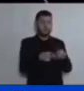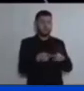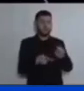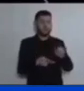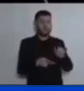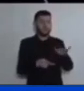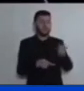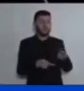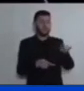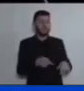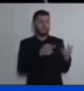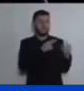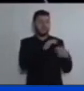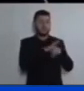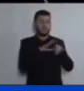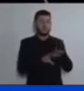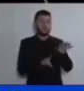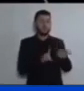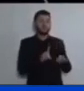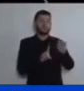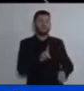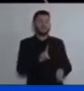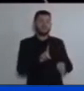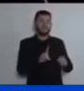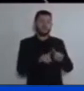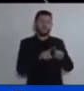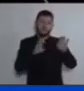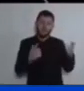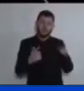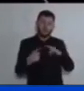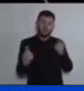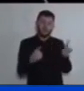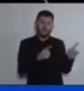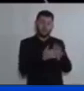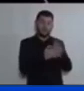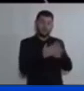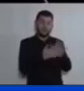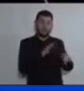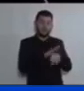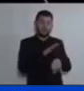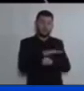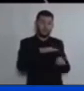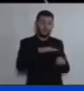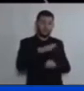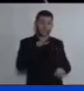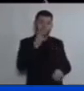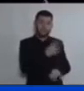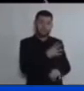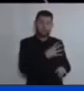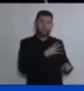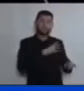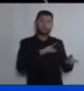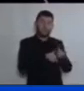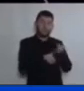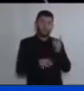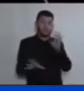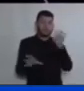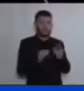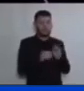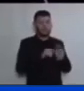isto é sem qualquer provocação do órgão acusatório essa circunstância quando examinada de forma holística são